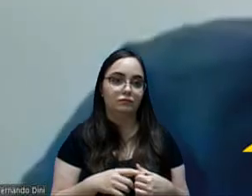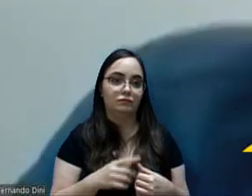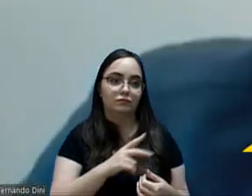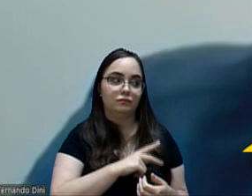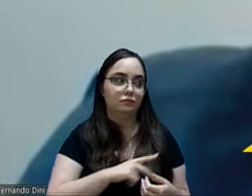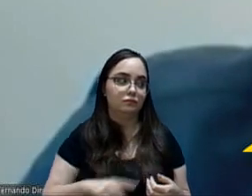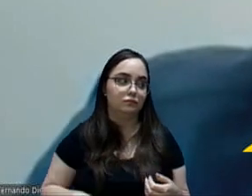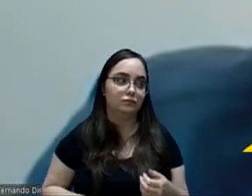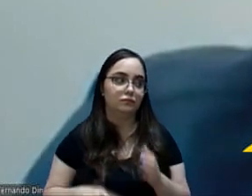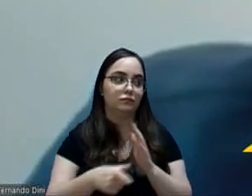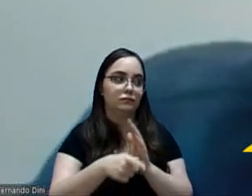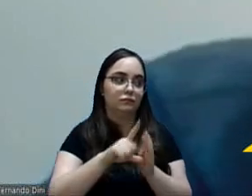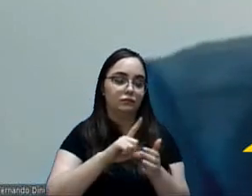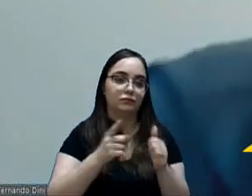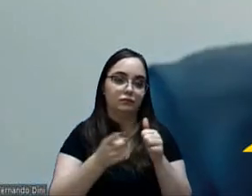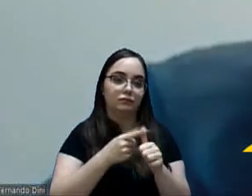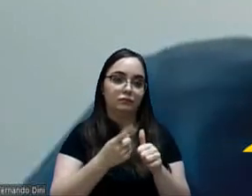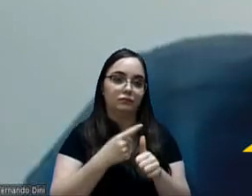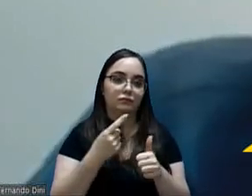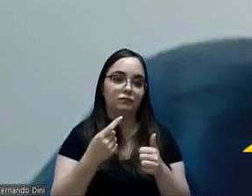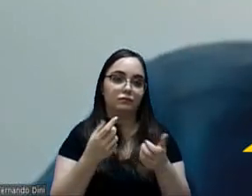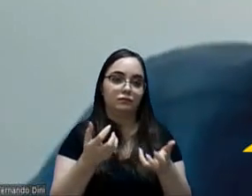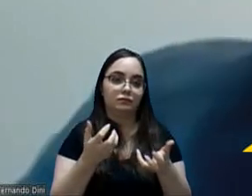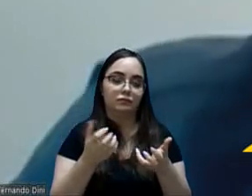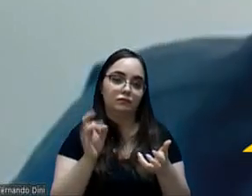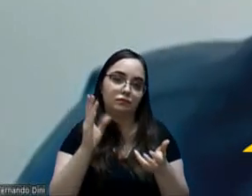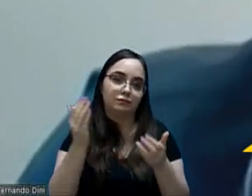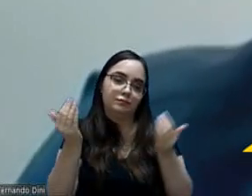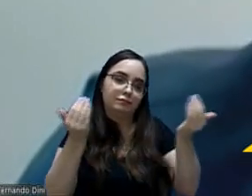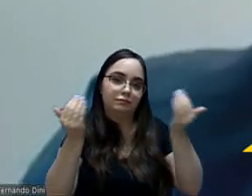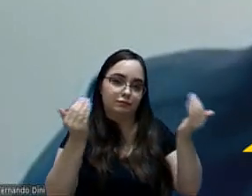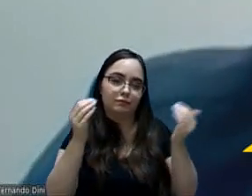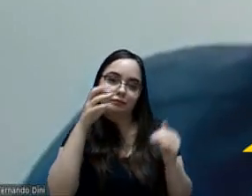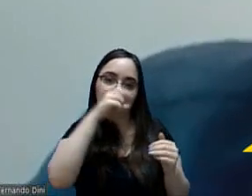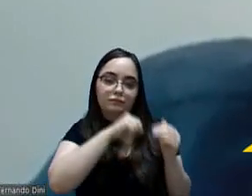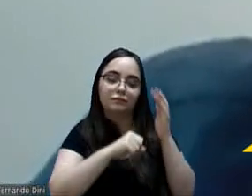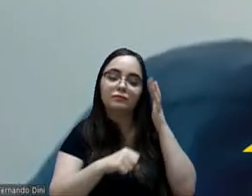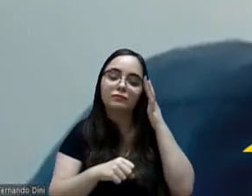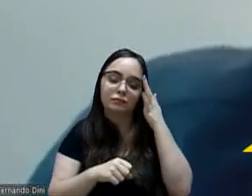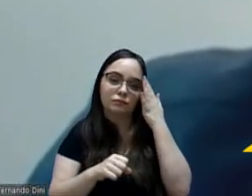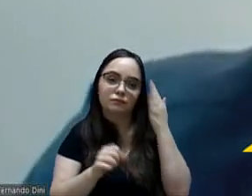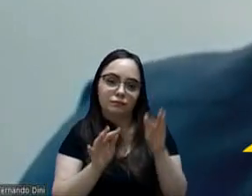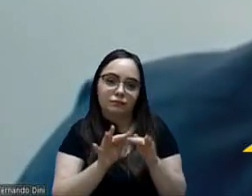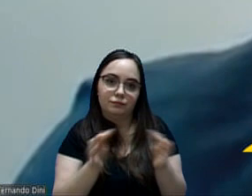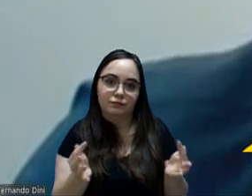eu, antes de qualquer coisa, gostaria de fazer uma analogia muito rápida, muito